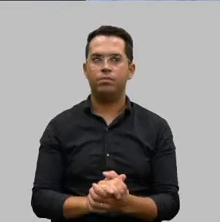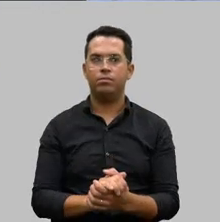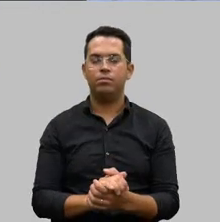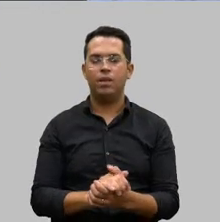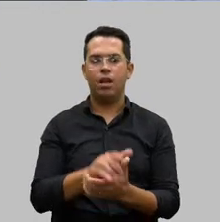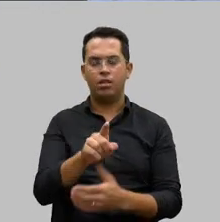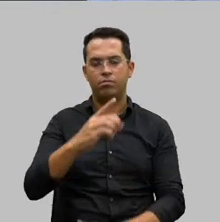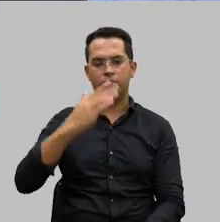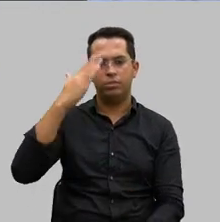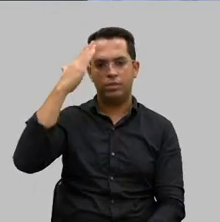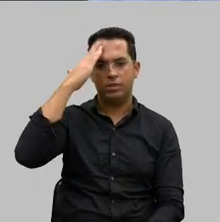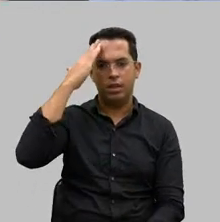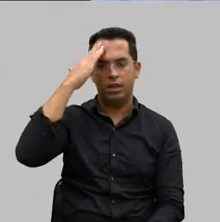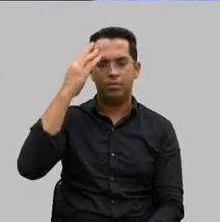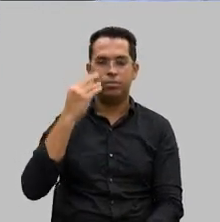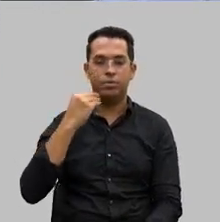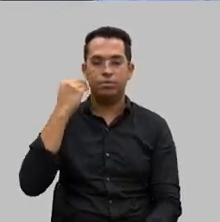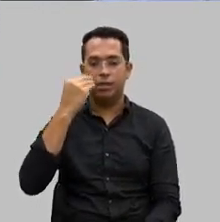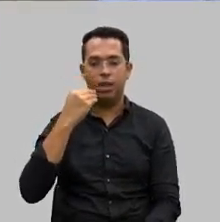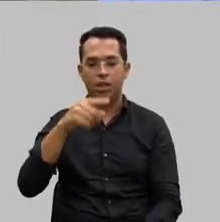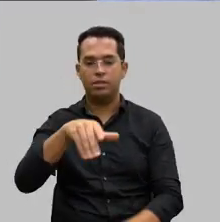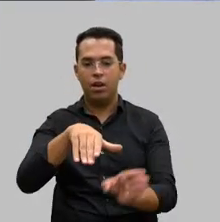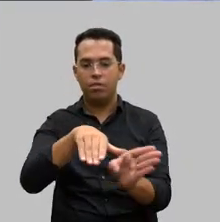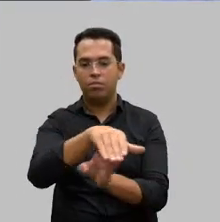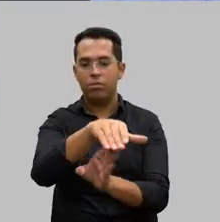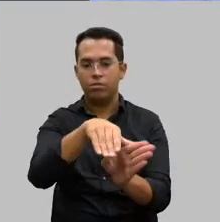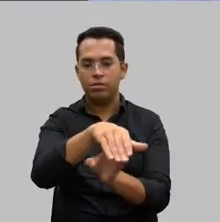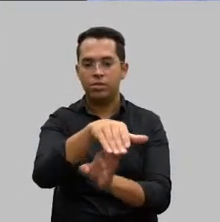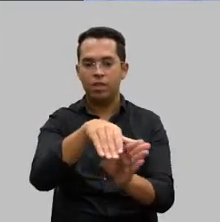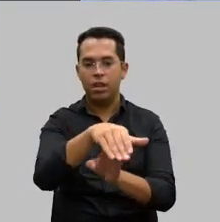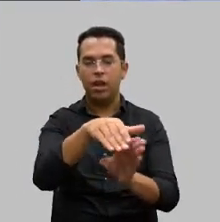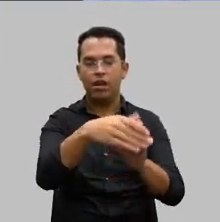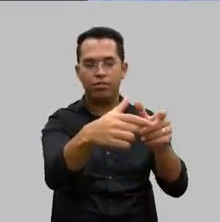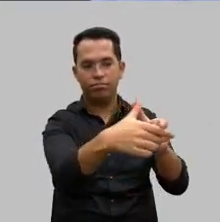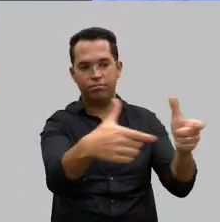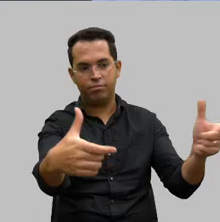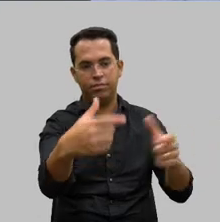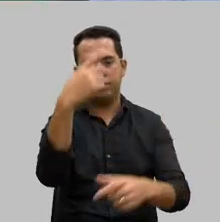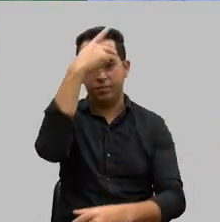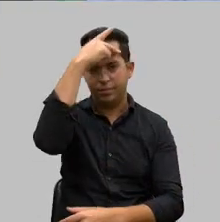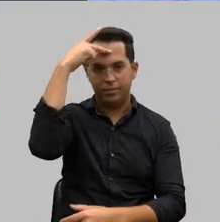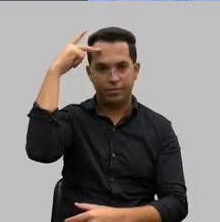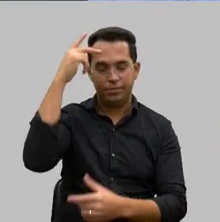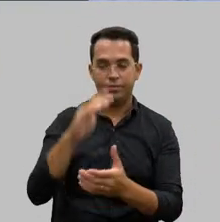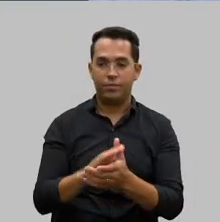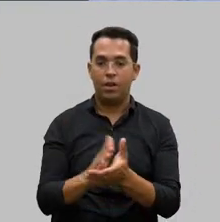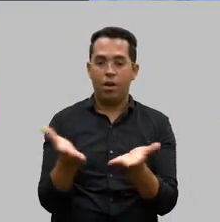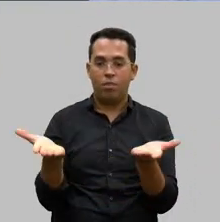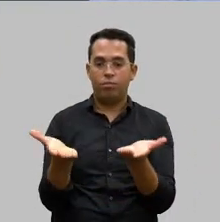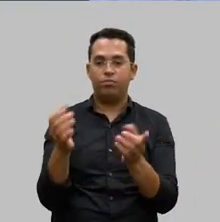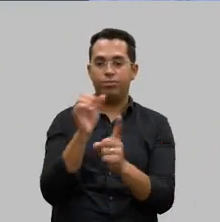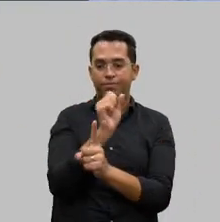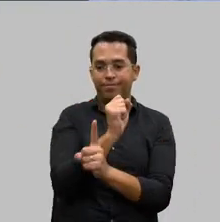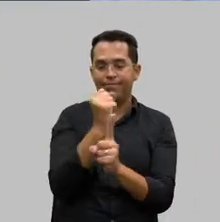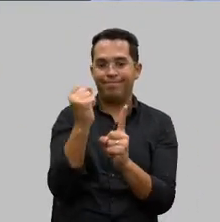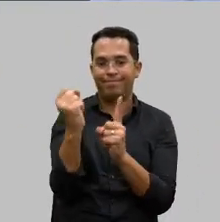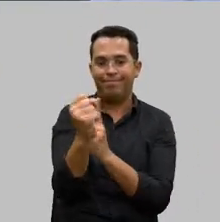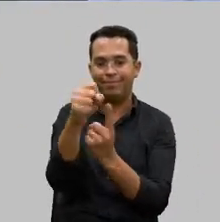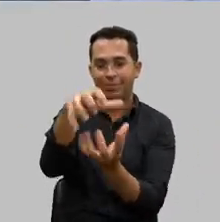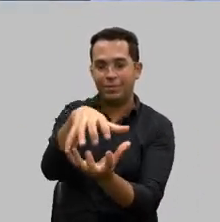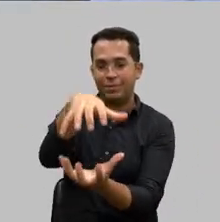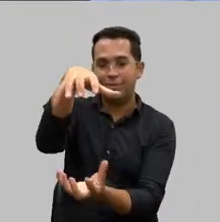sábios que deviam ser ouvidos antes de qualquer situação e hoje a nossa sociedade tá levando esse idoso pro isolamento pro